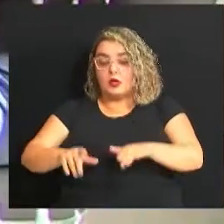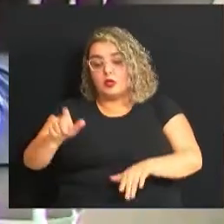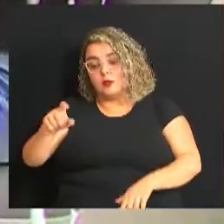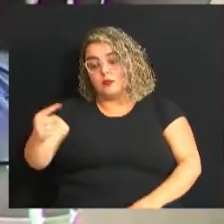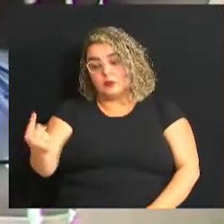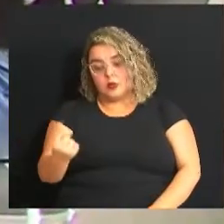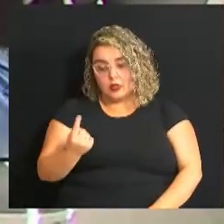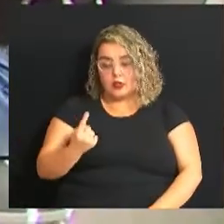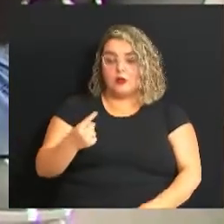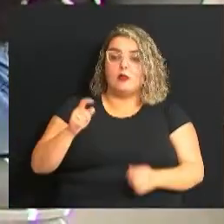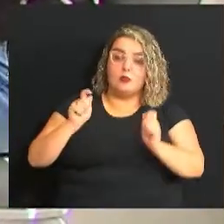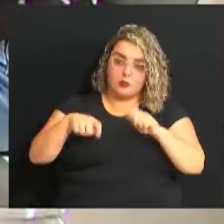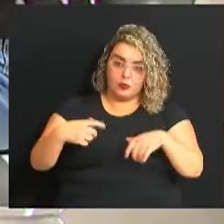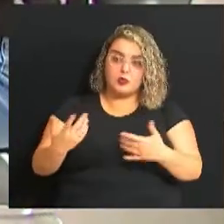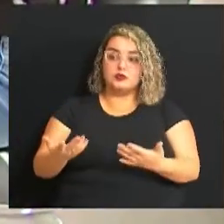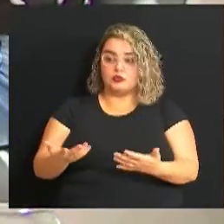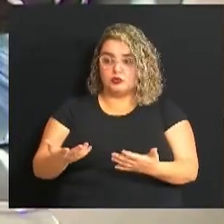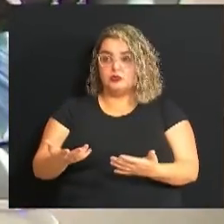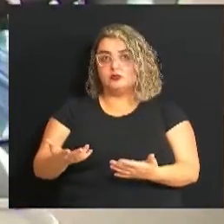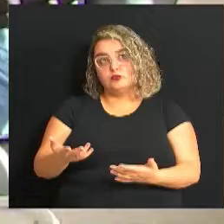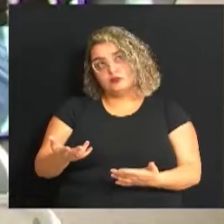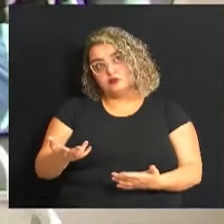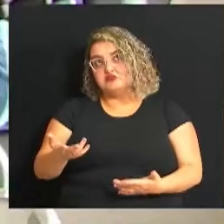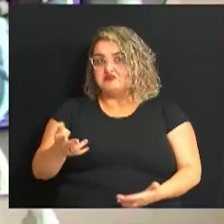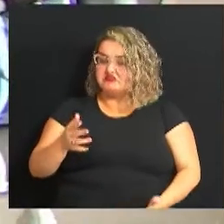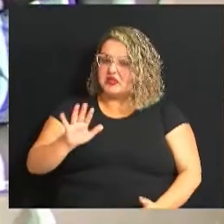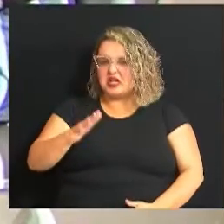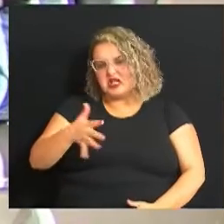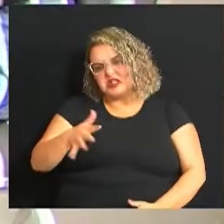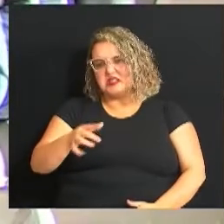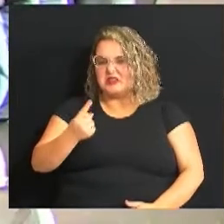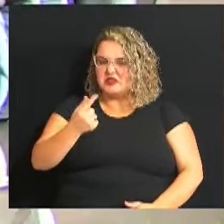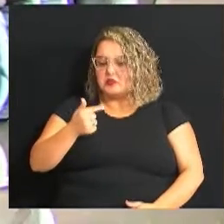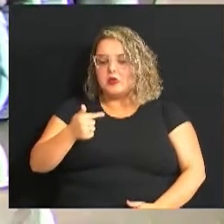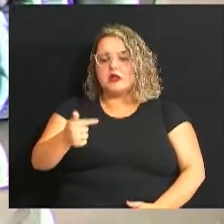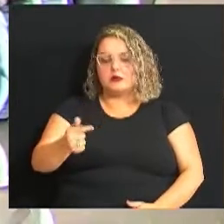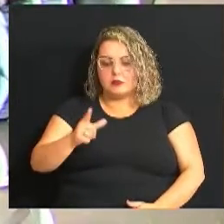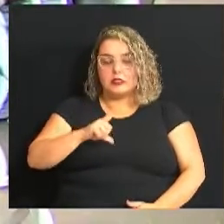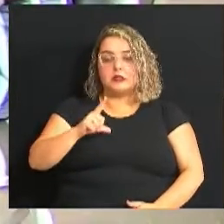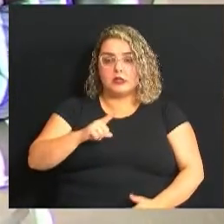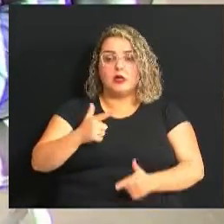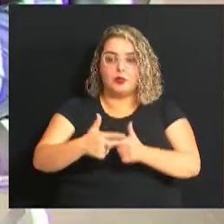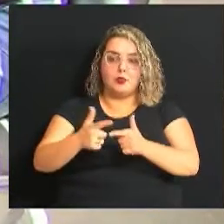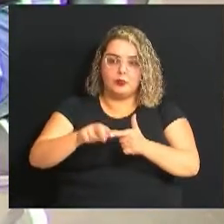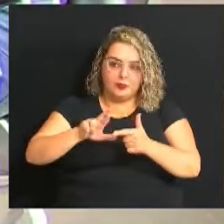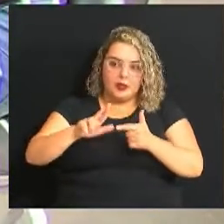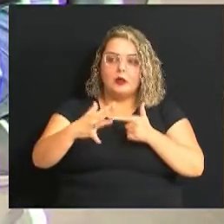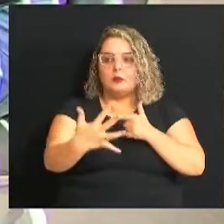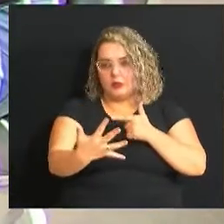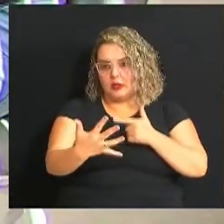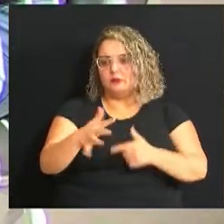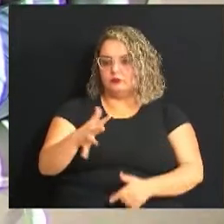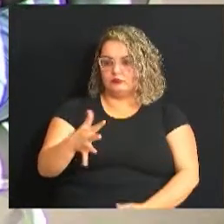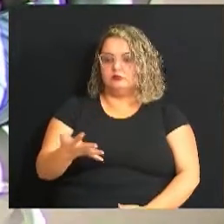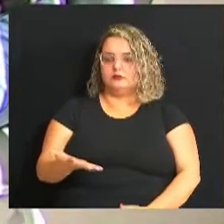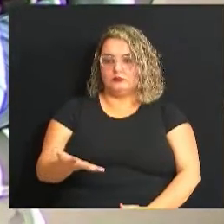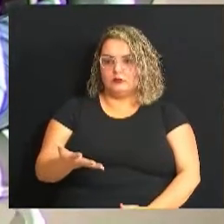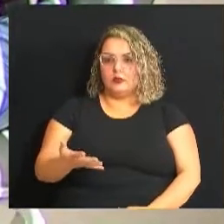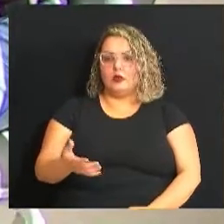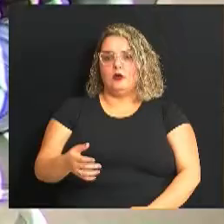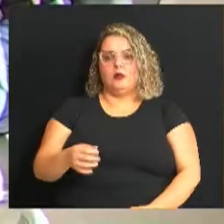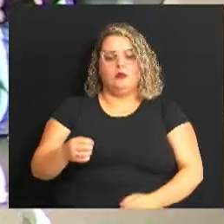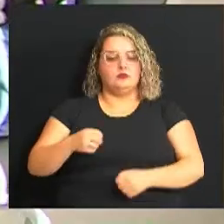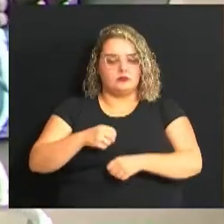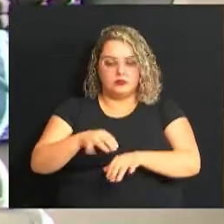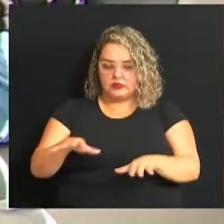é possível, eu ousaria te dizer que talvez em uma semana ela tenha essa solução entre formular o pedido, distribuir